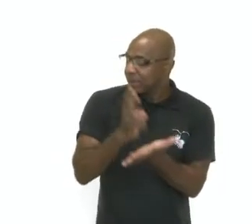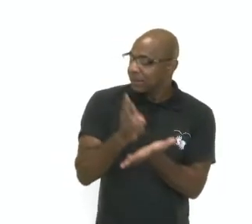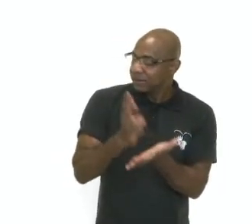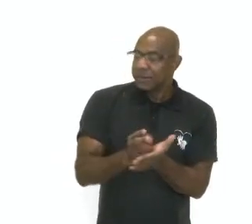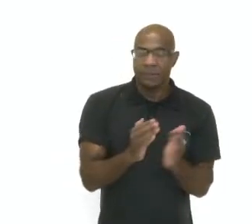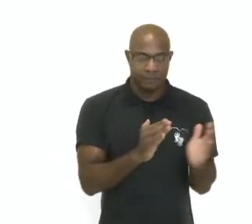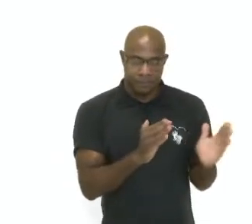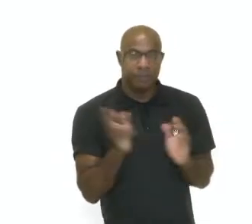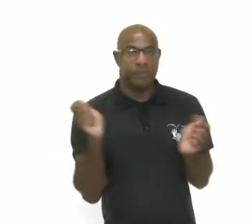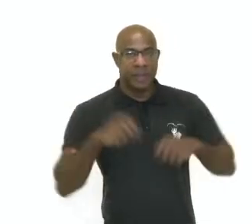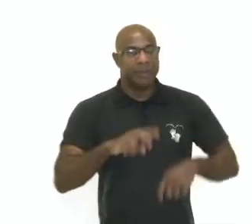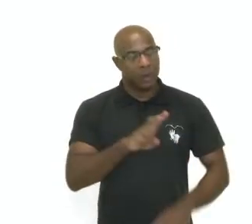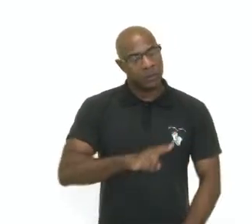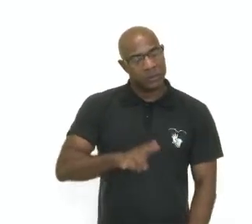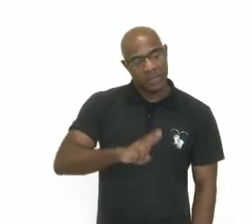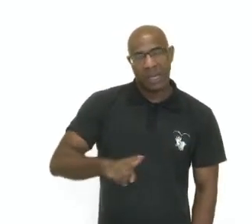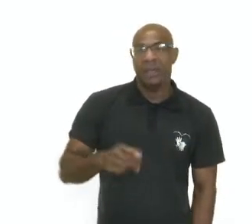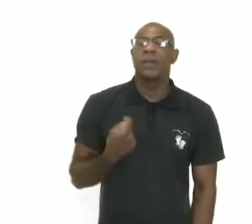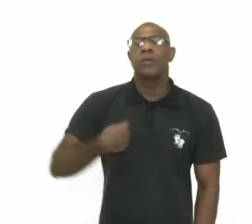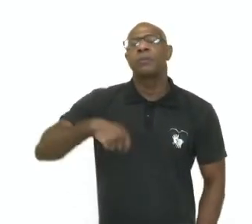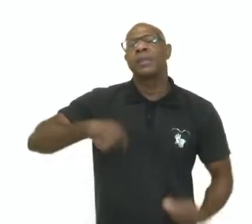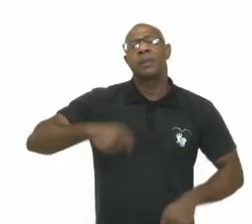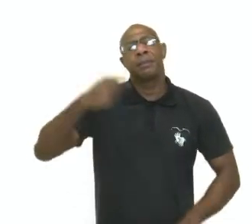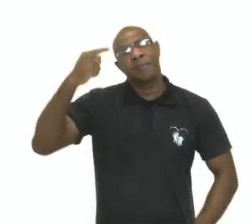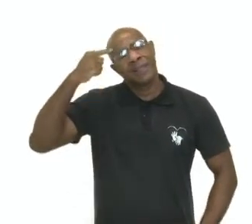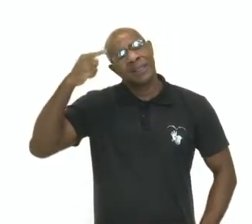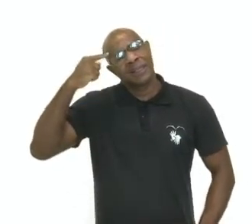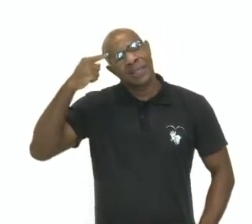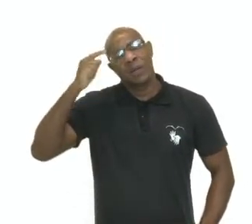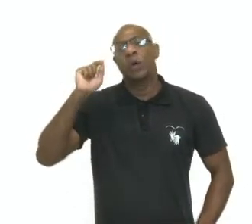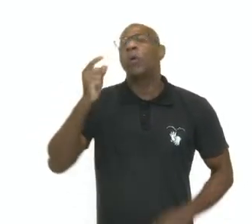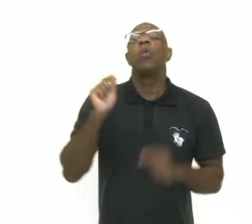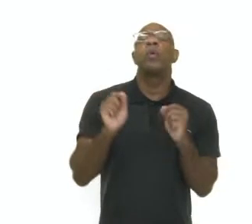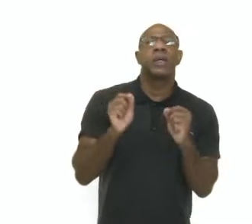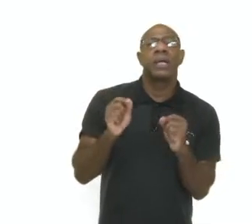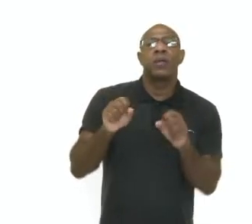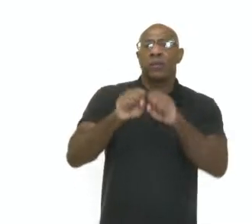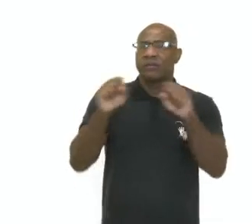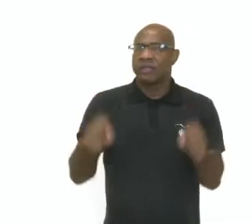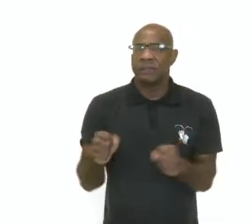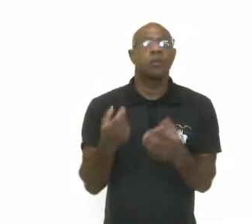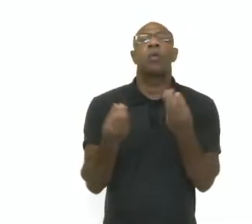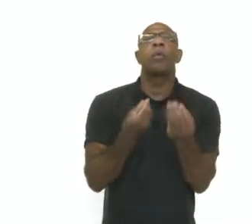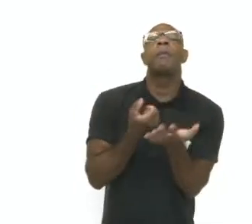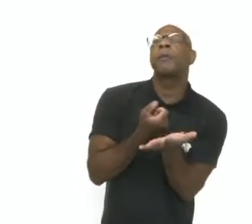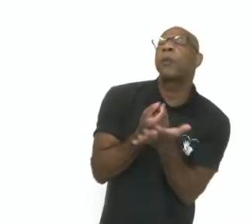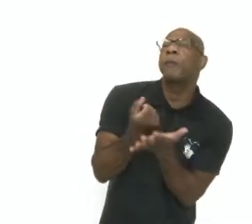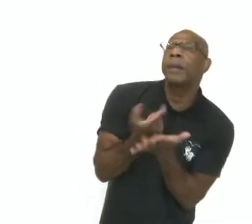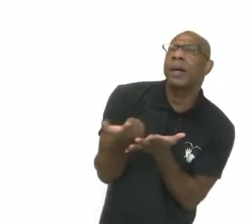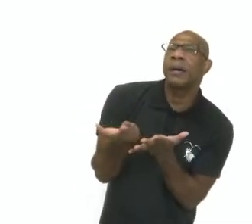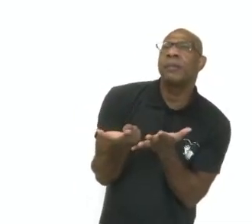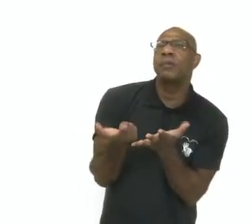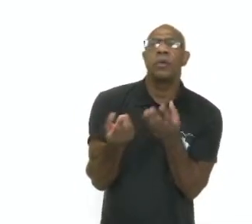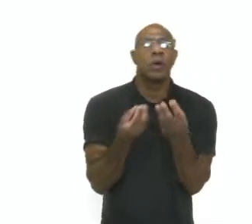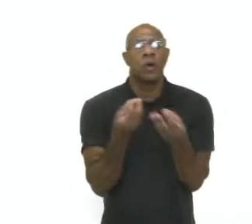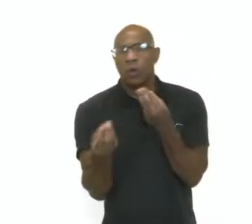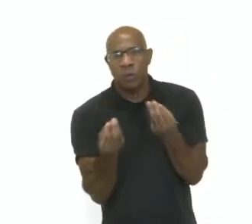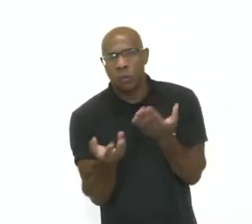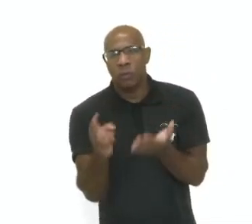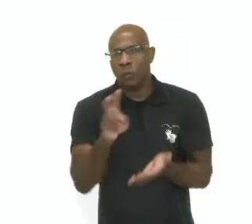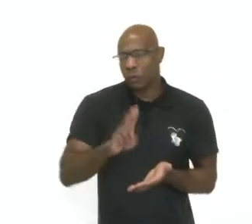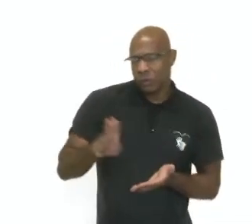nosso sistema, como compramos, como projetamos operações, como produzimos. Toda forma